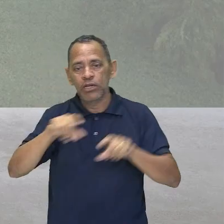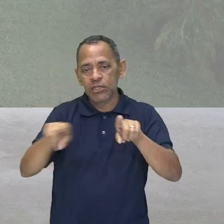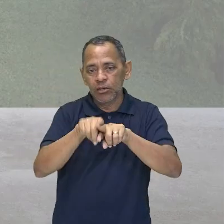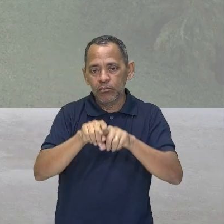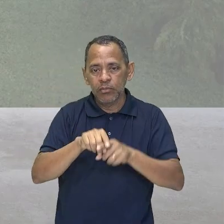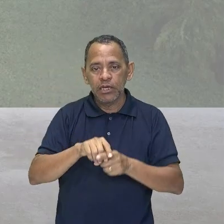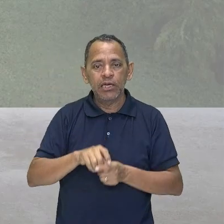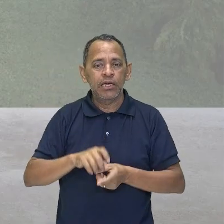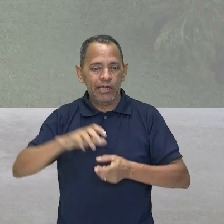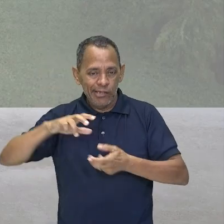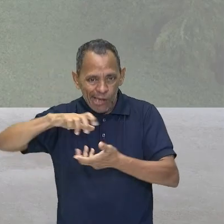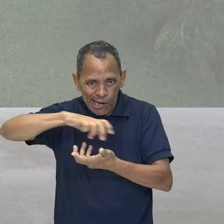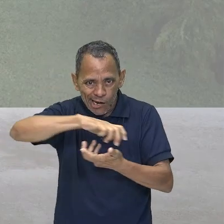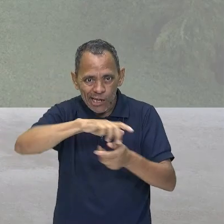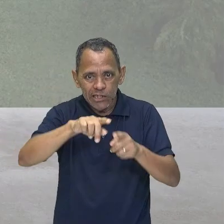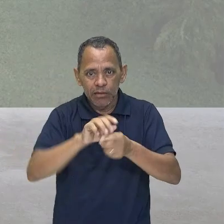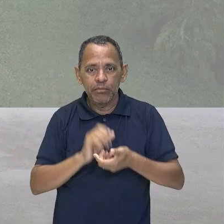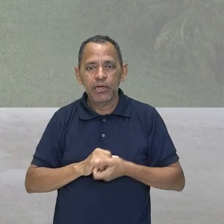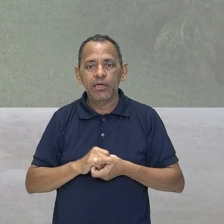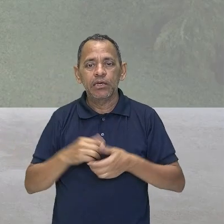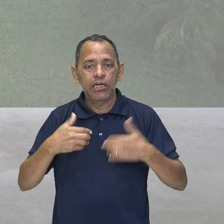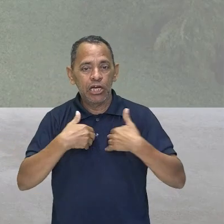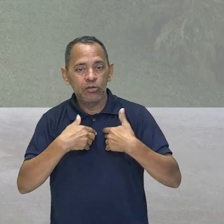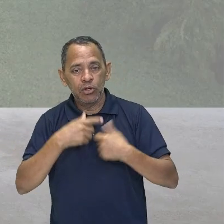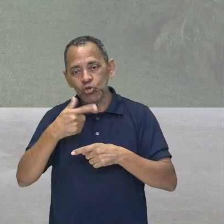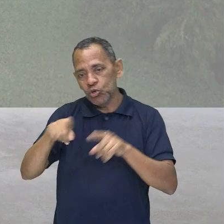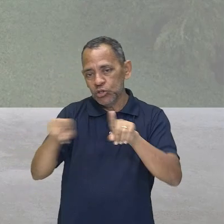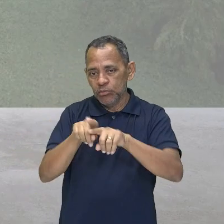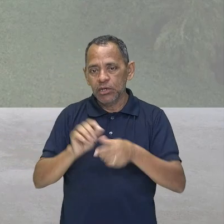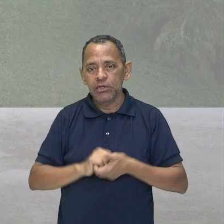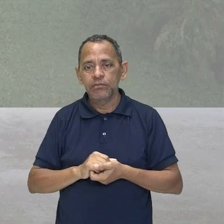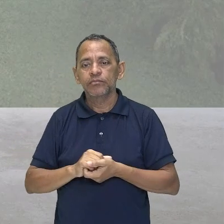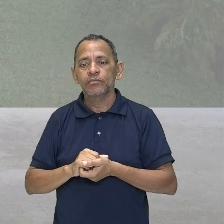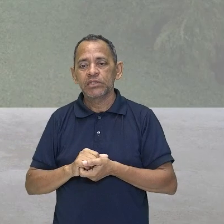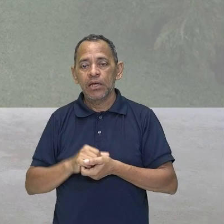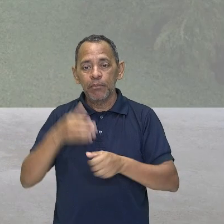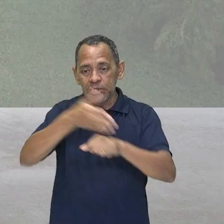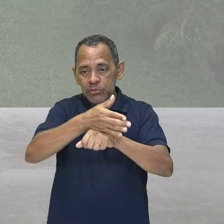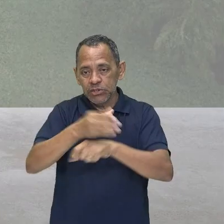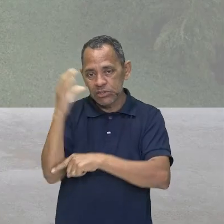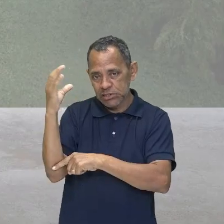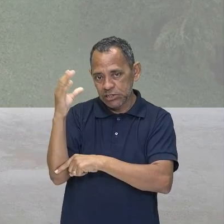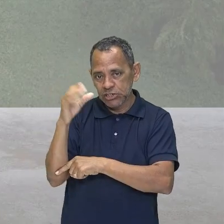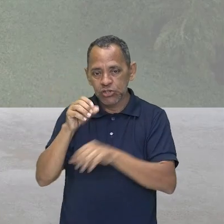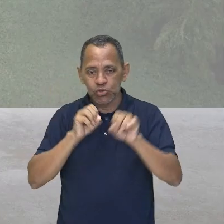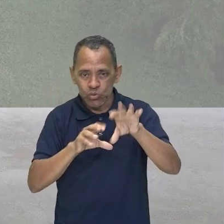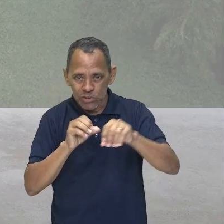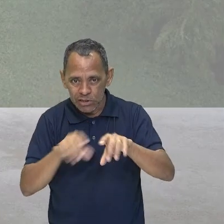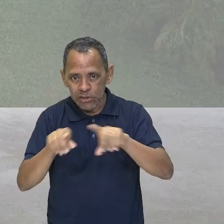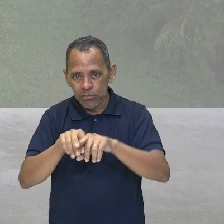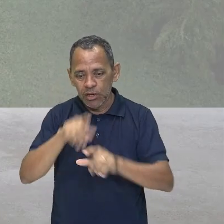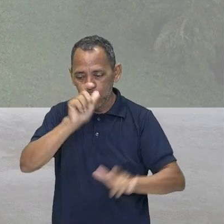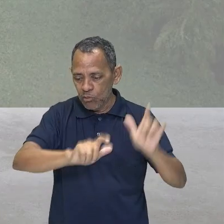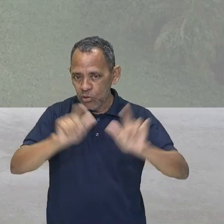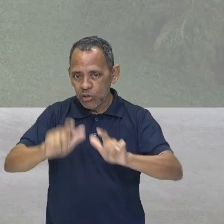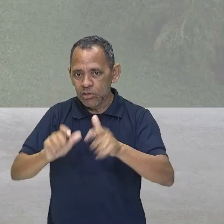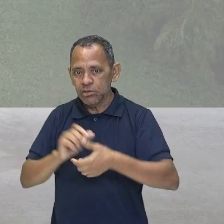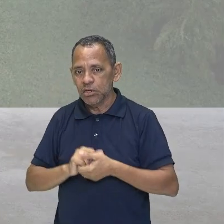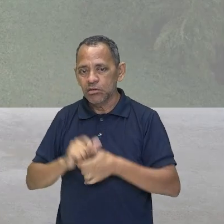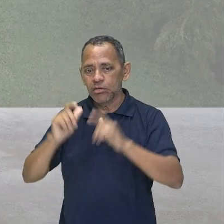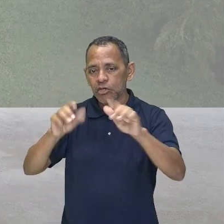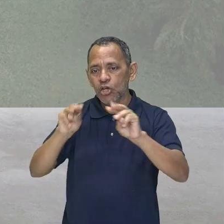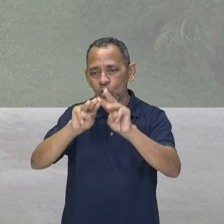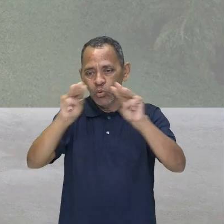peçonhentos. Ele atua na formação de cientistas e também na educação da população através de seu parque e museu,